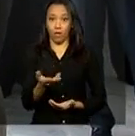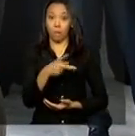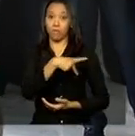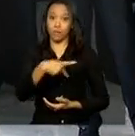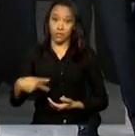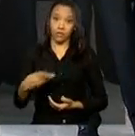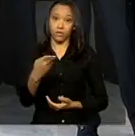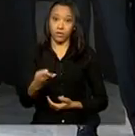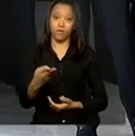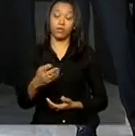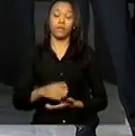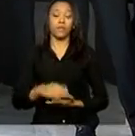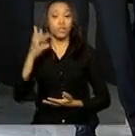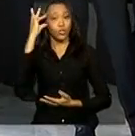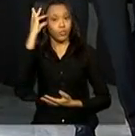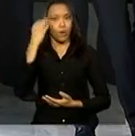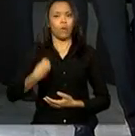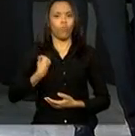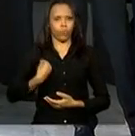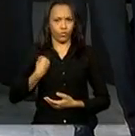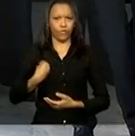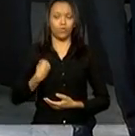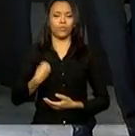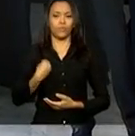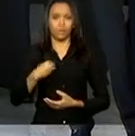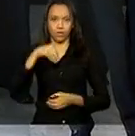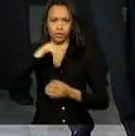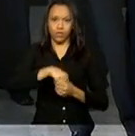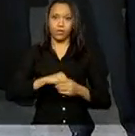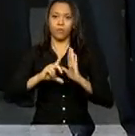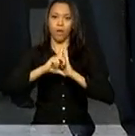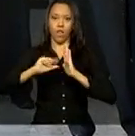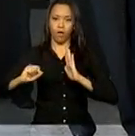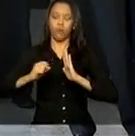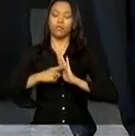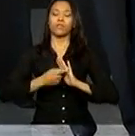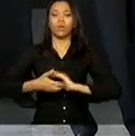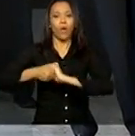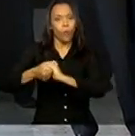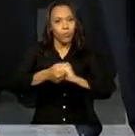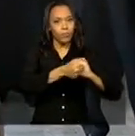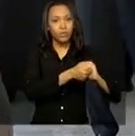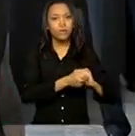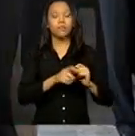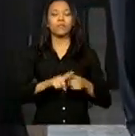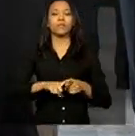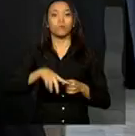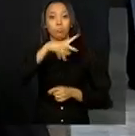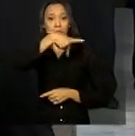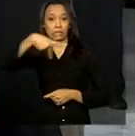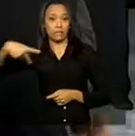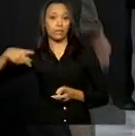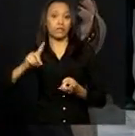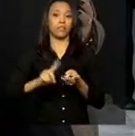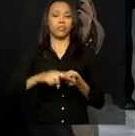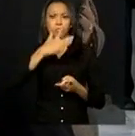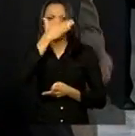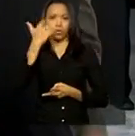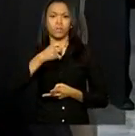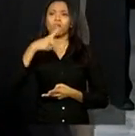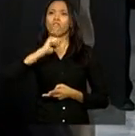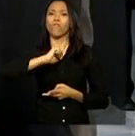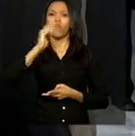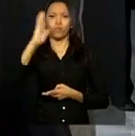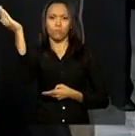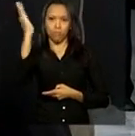vice-presidente Michel Temer continuam no Palácio do Planalto cumprimentando chefes de Estado, chefes de governo, enfim, autoridades